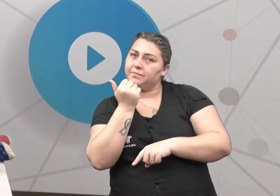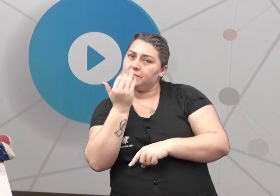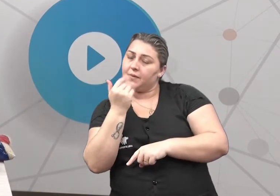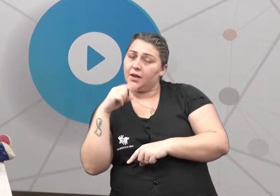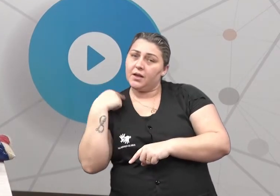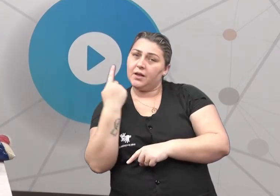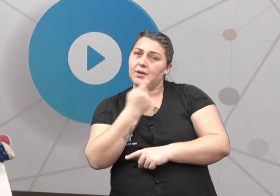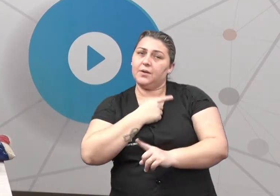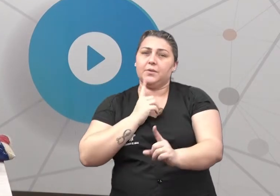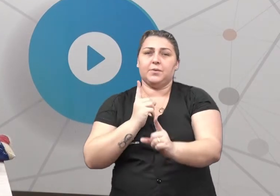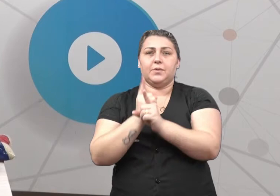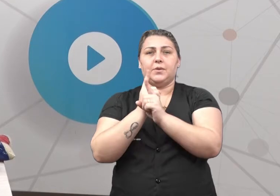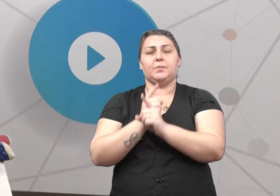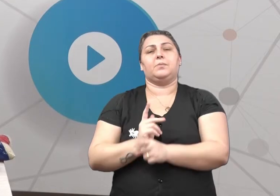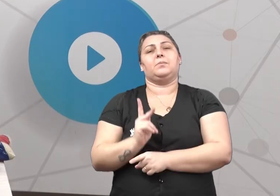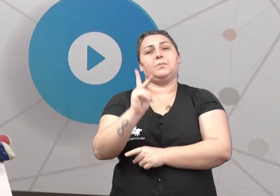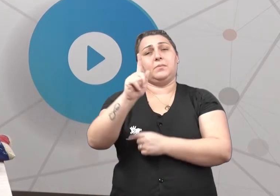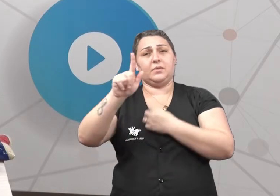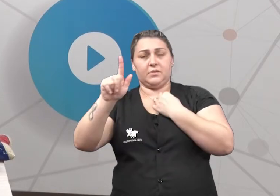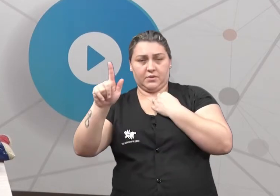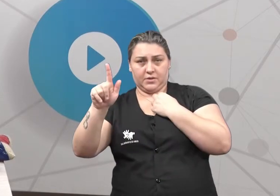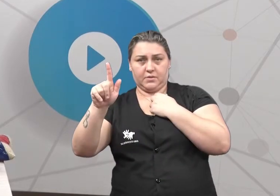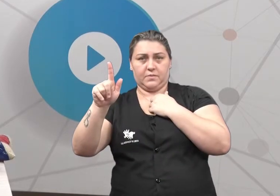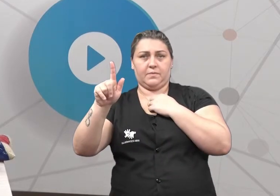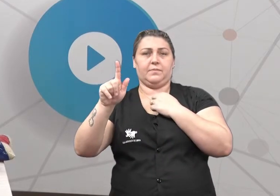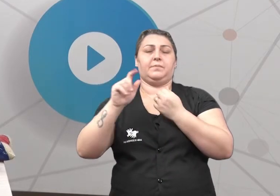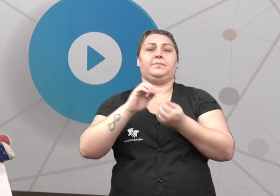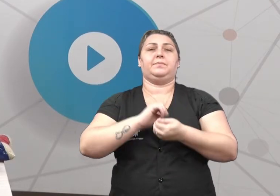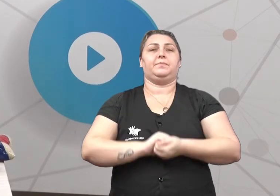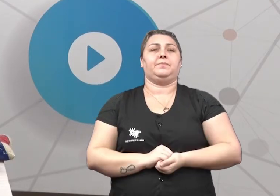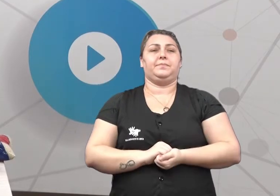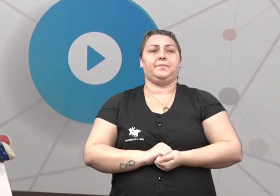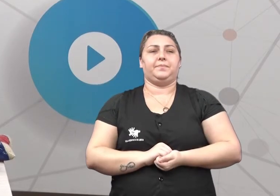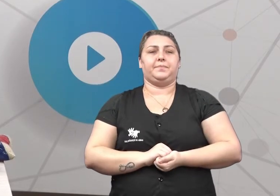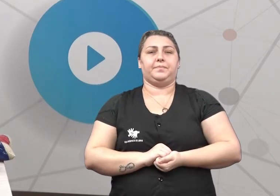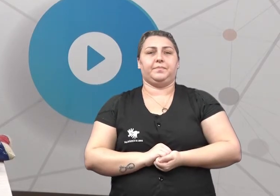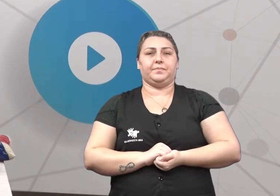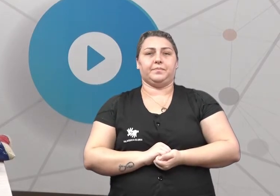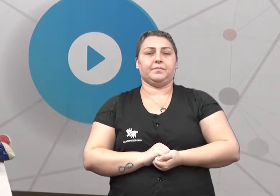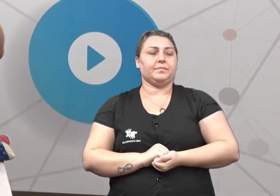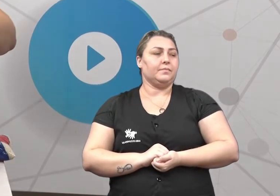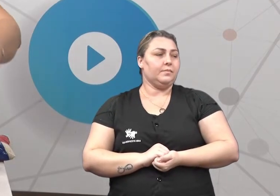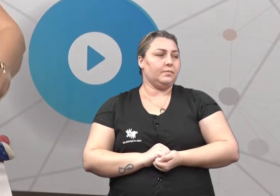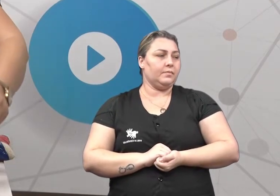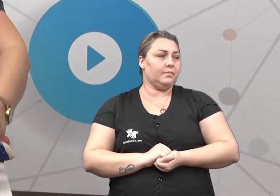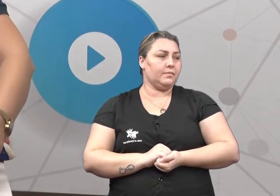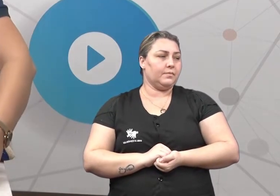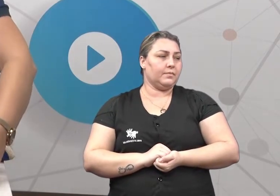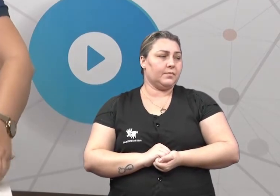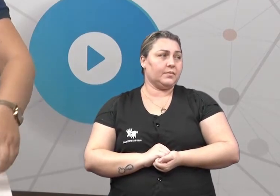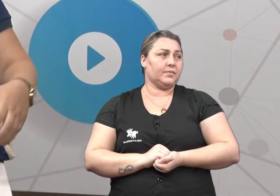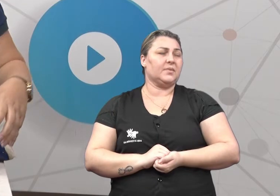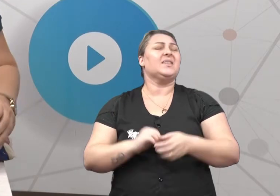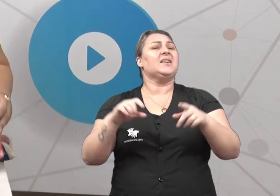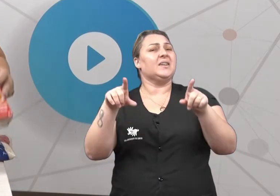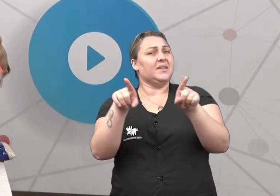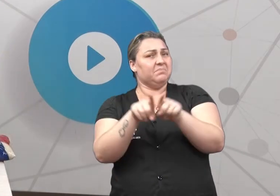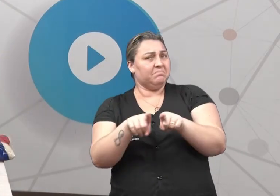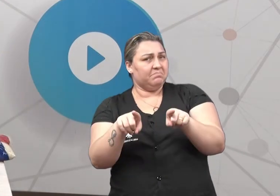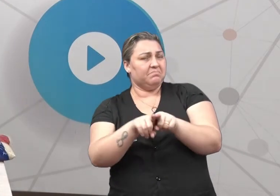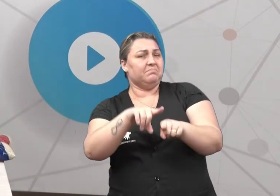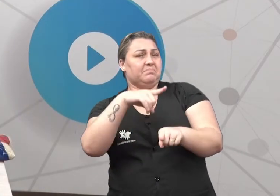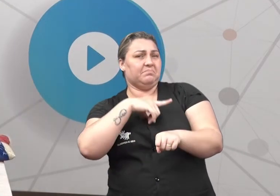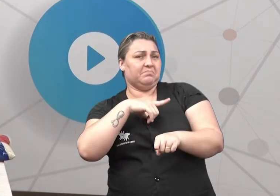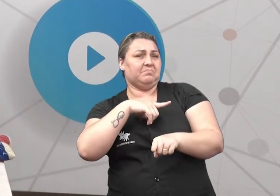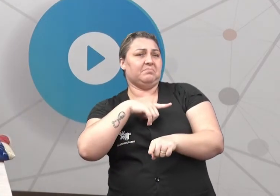que nós encontramos por quilo, né? Por quilo, de 1 quilo. Temos outros, né?